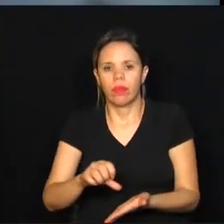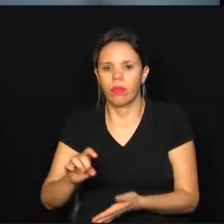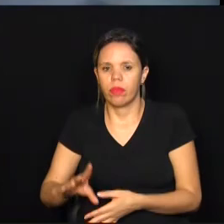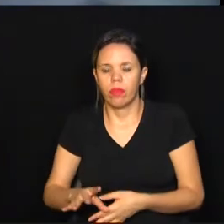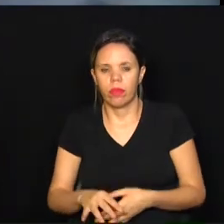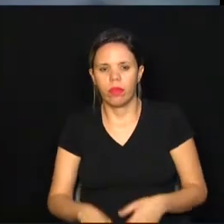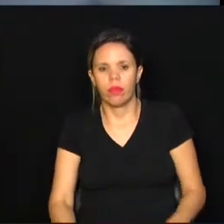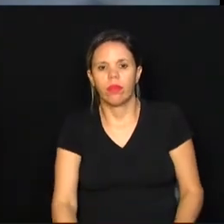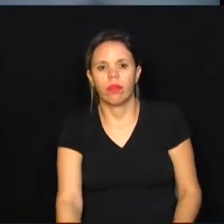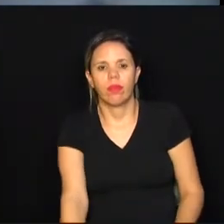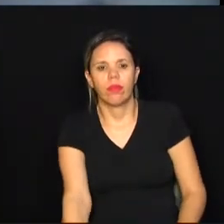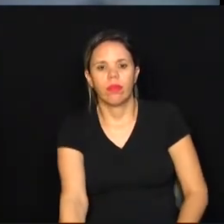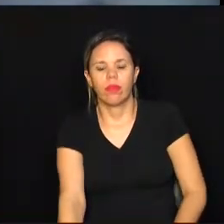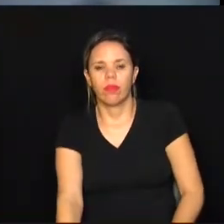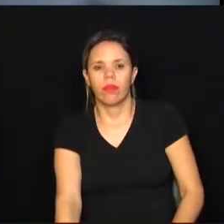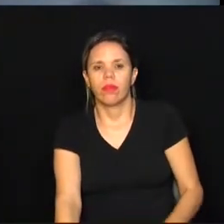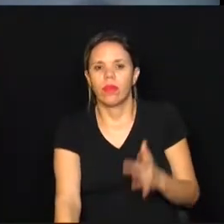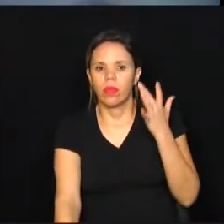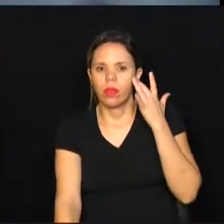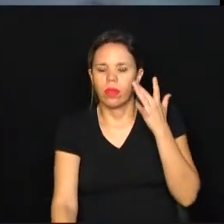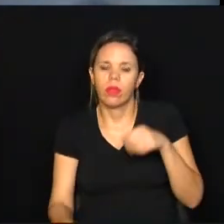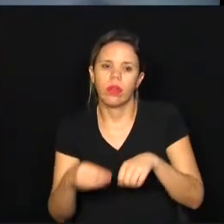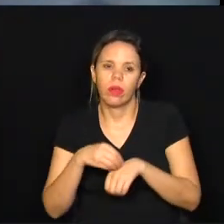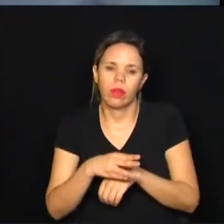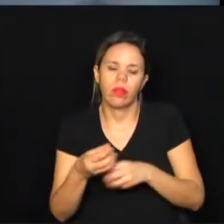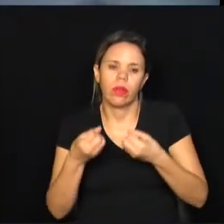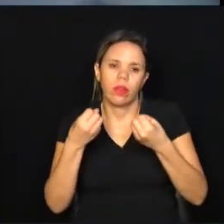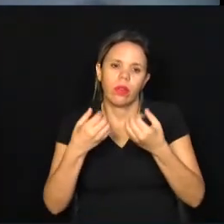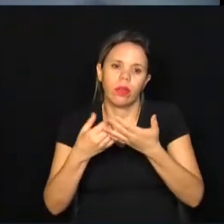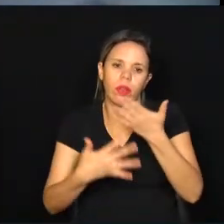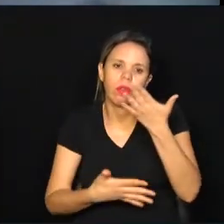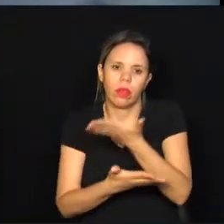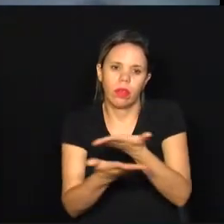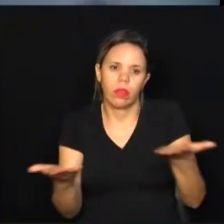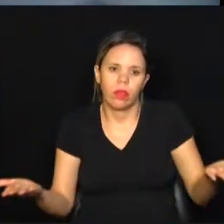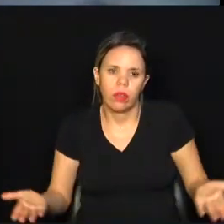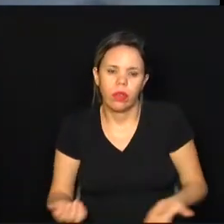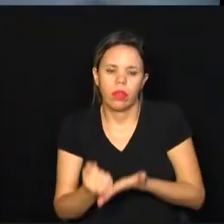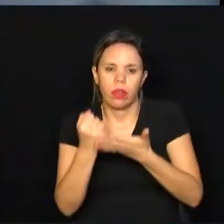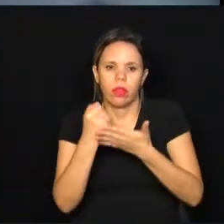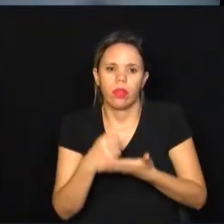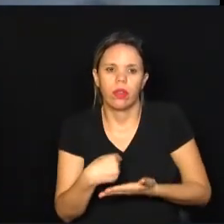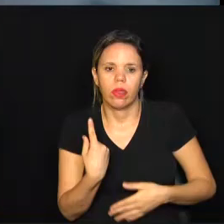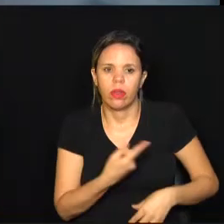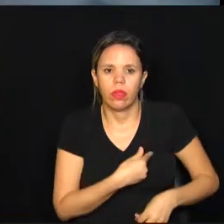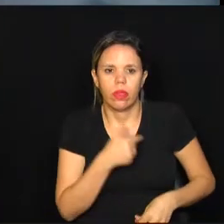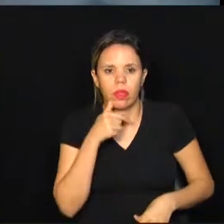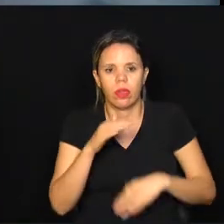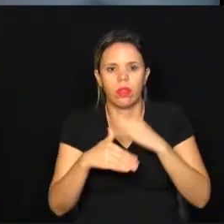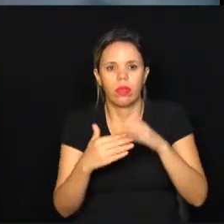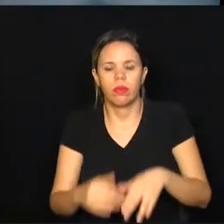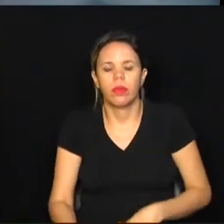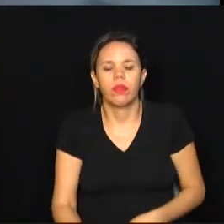local. Então, acho que eu deixaria esses comentários aí, essas contribuições para a gente ir construindo.